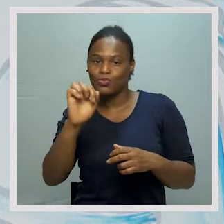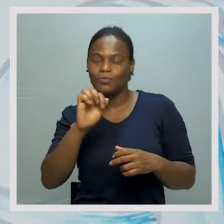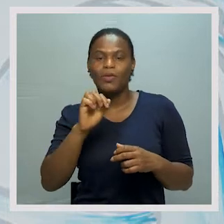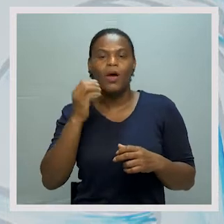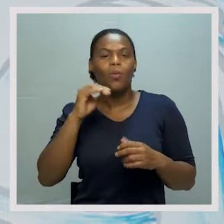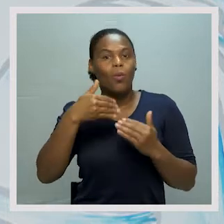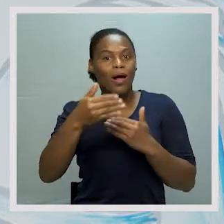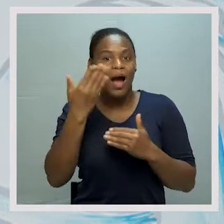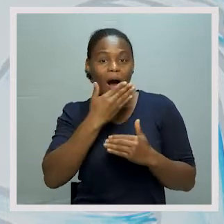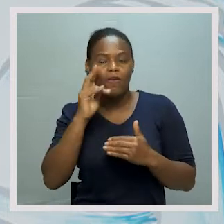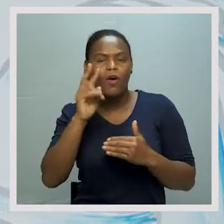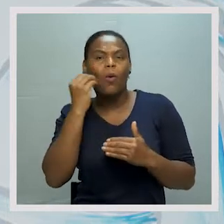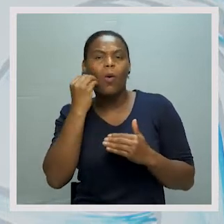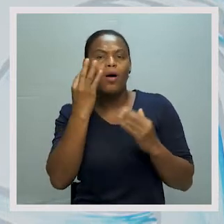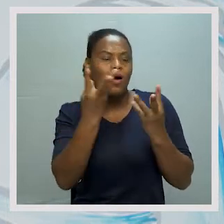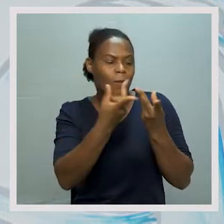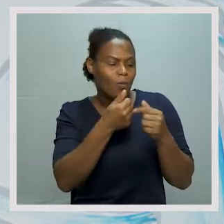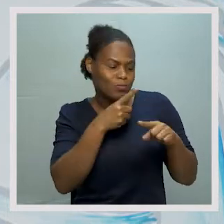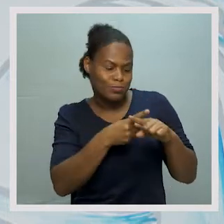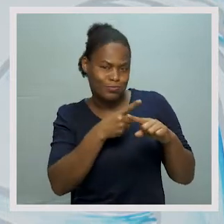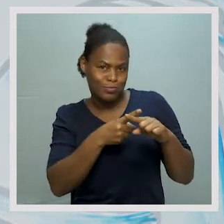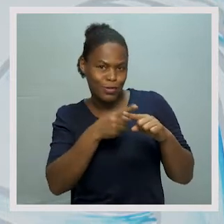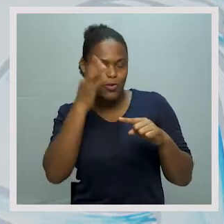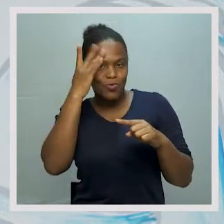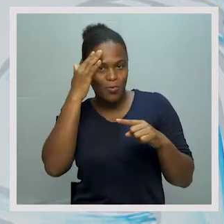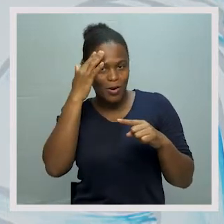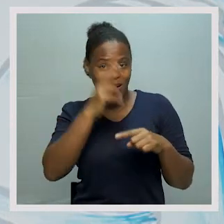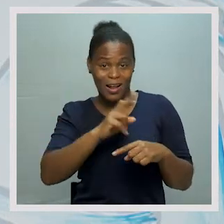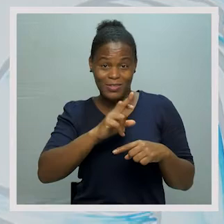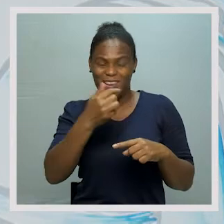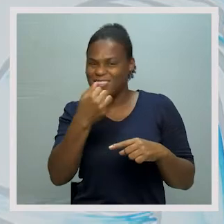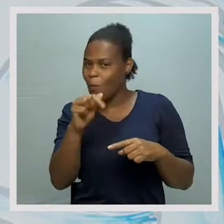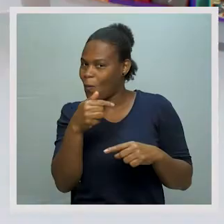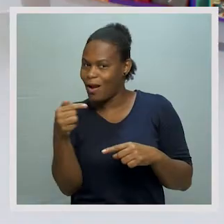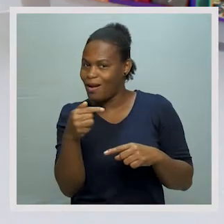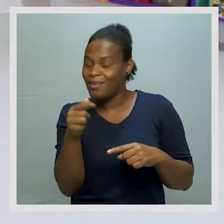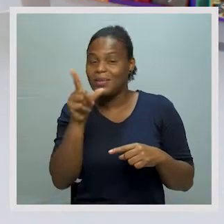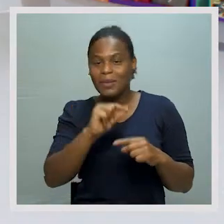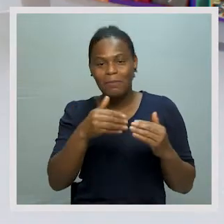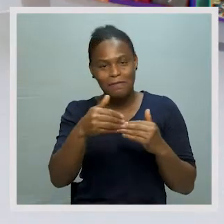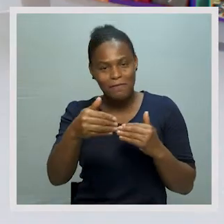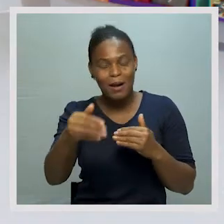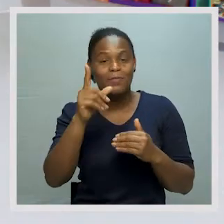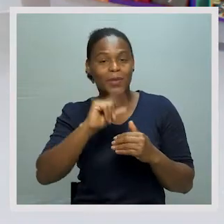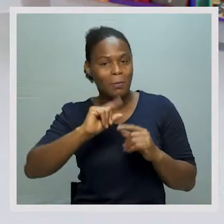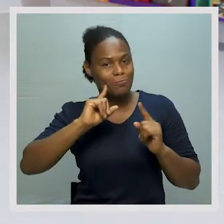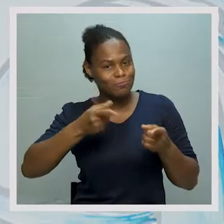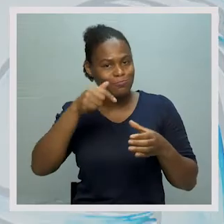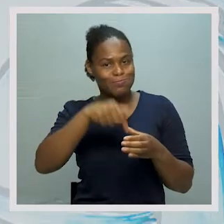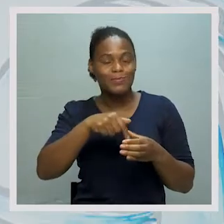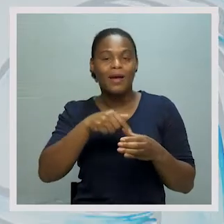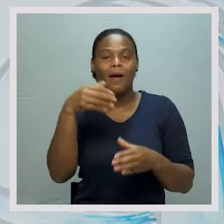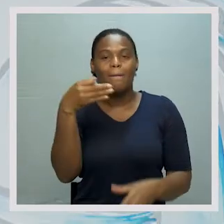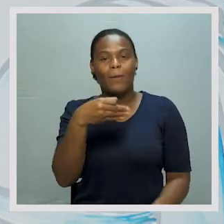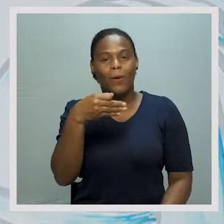se efetua a multiplicação de números racionais não negativos e também vamos introduzir